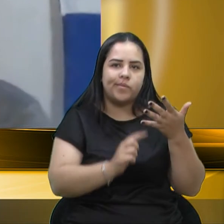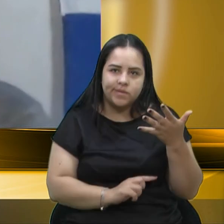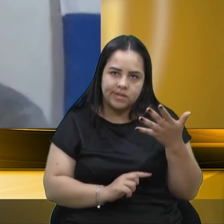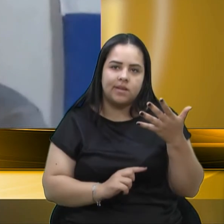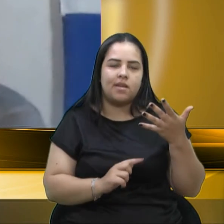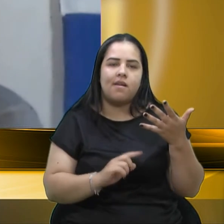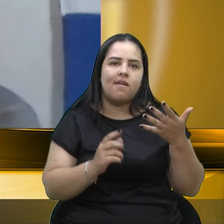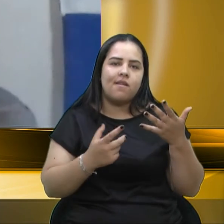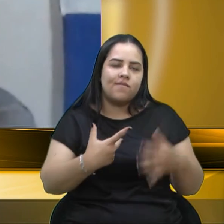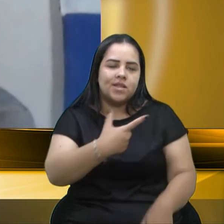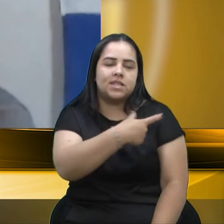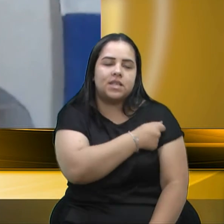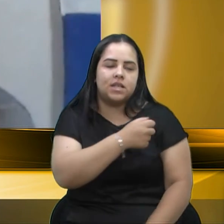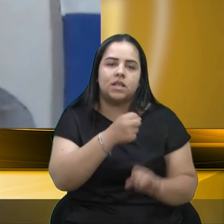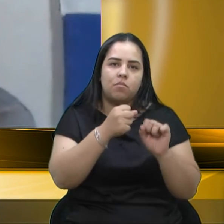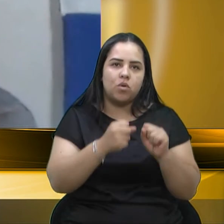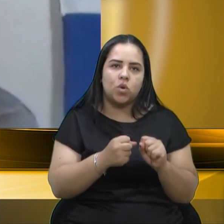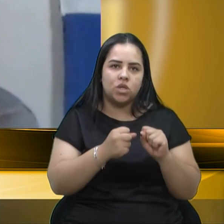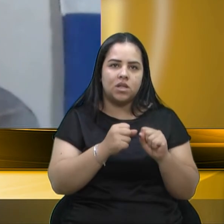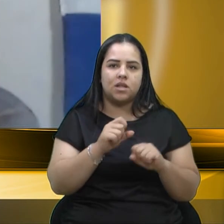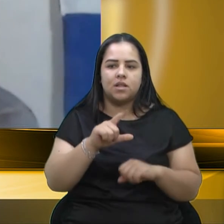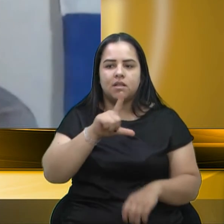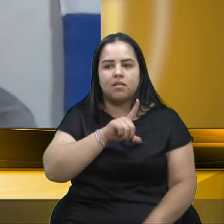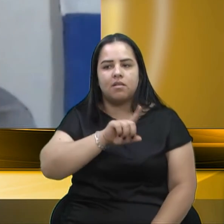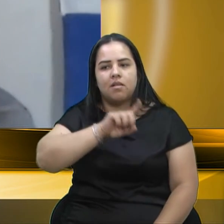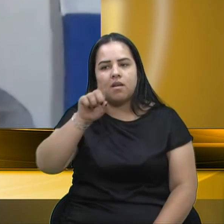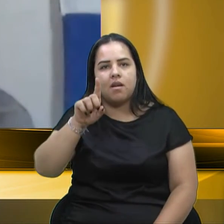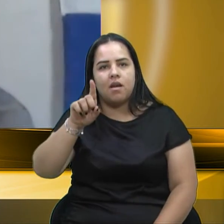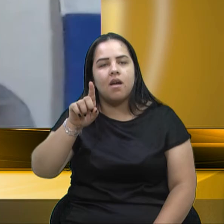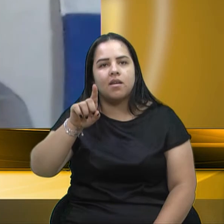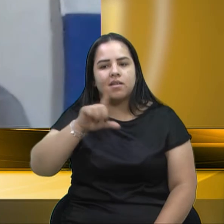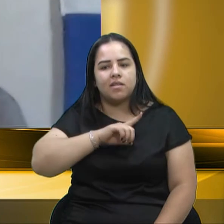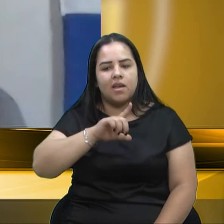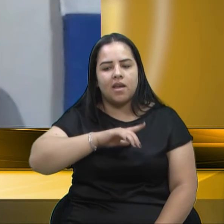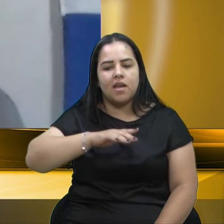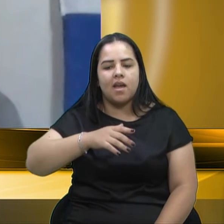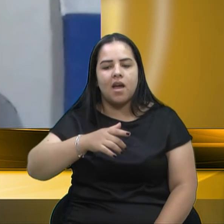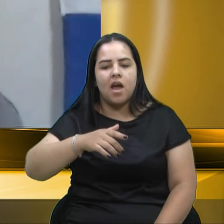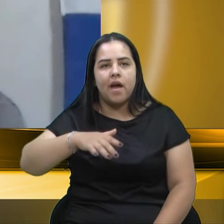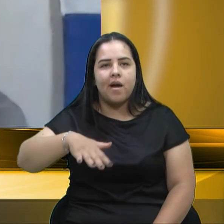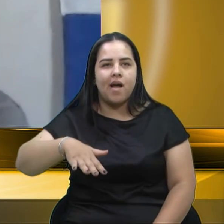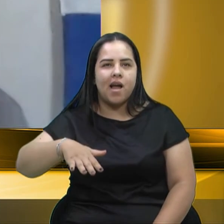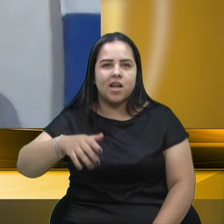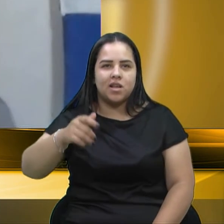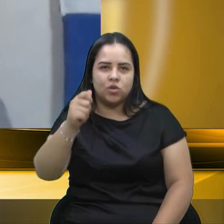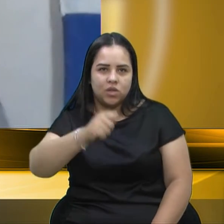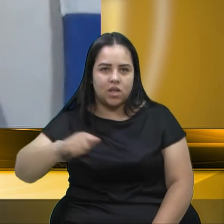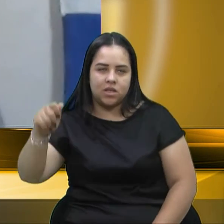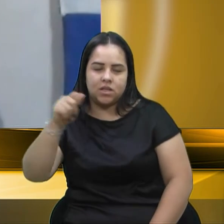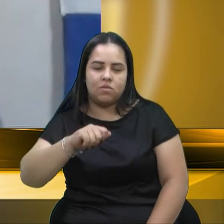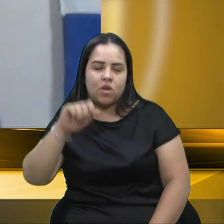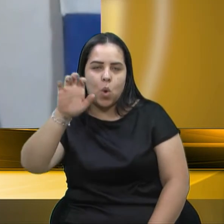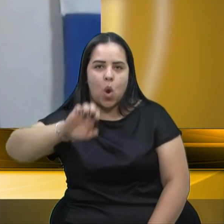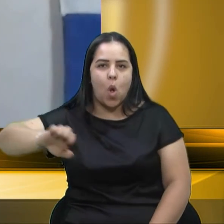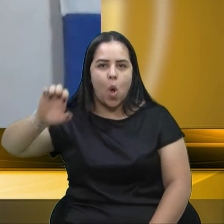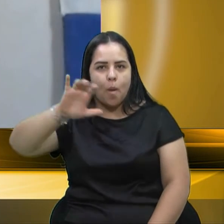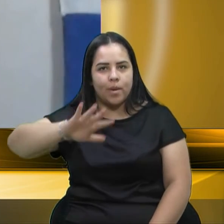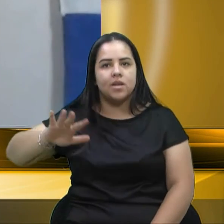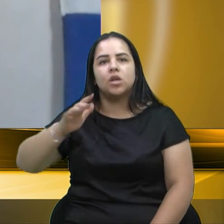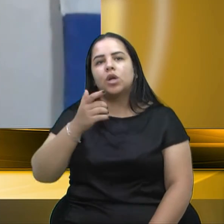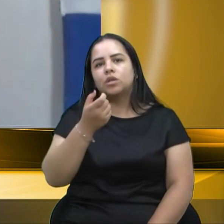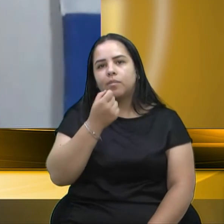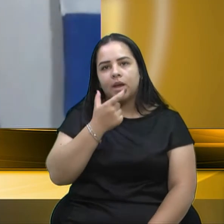não tem, e isso através da Agência Europeia de Medicamentos, né, com vistas ao turismo, mas obviamente uma região que tem